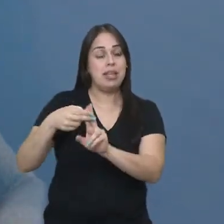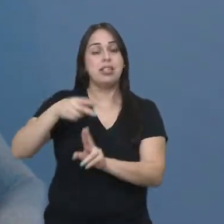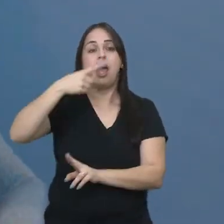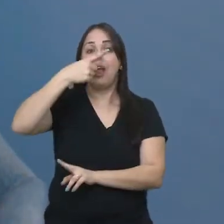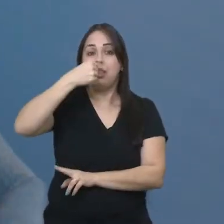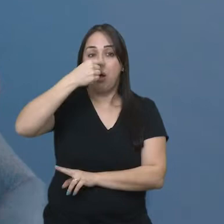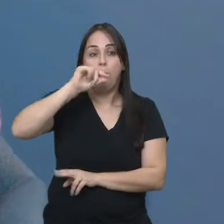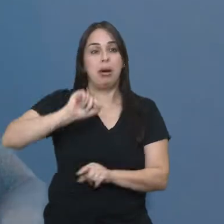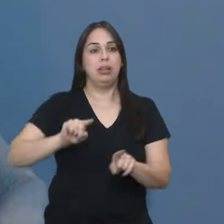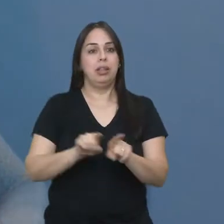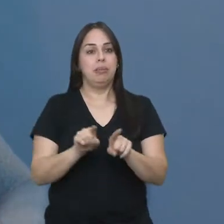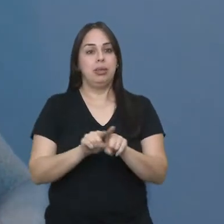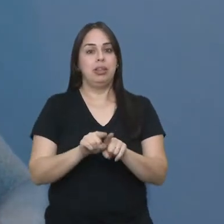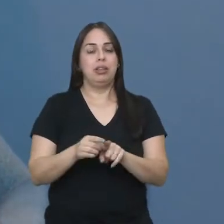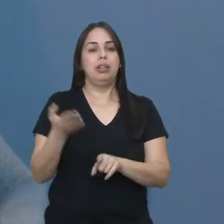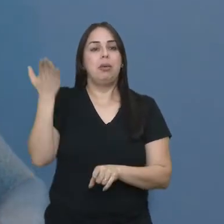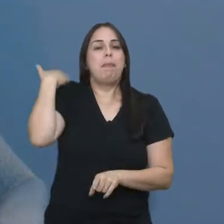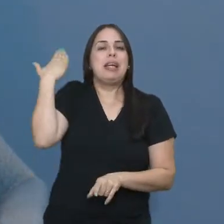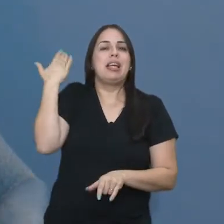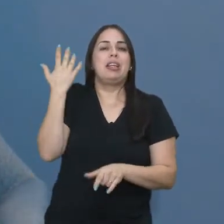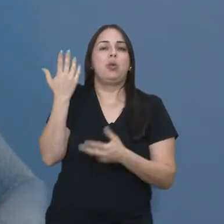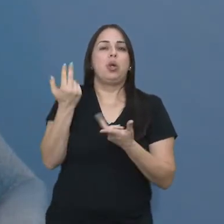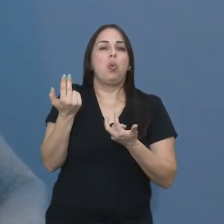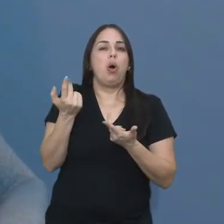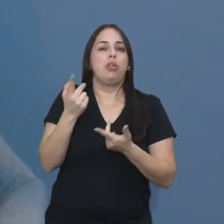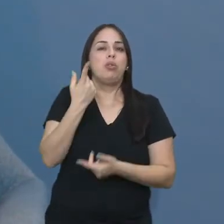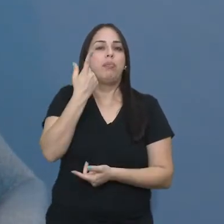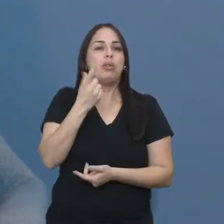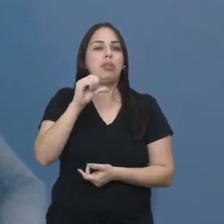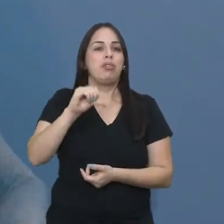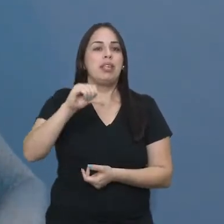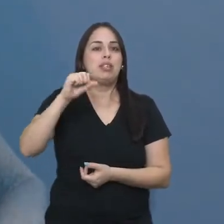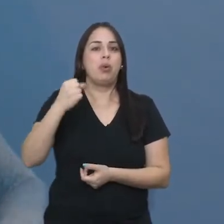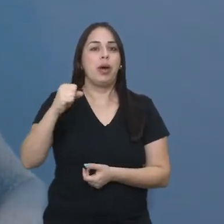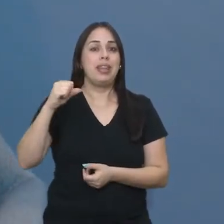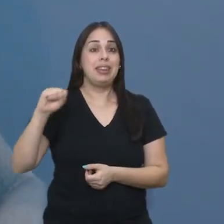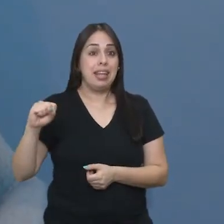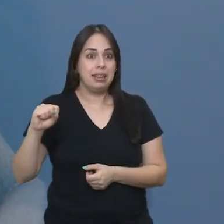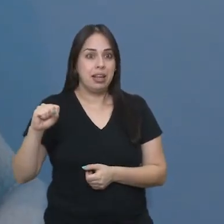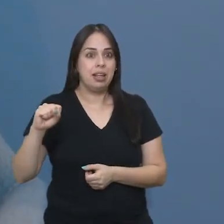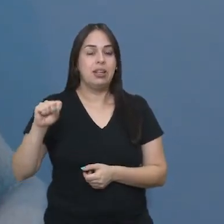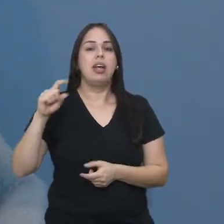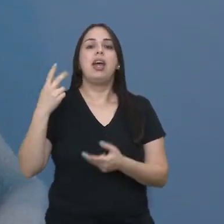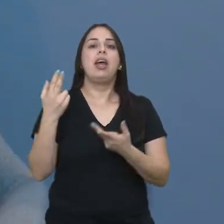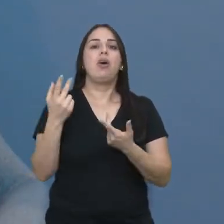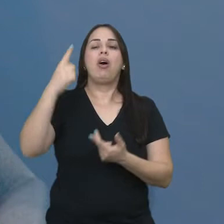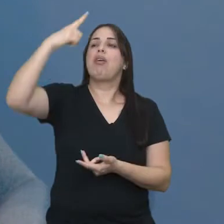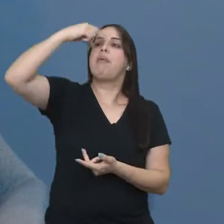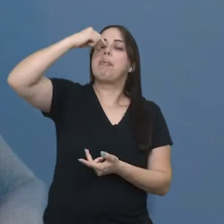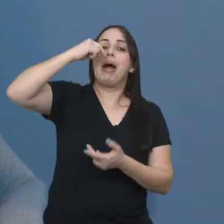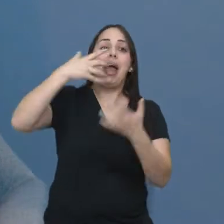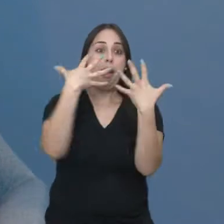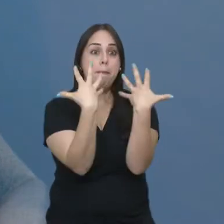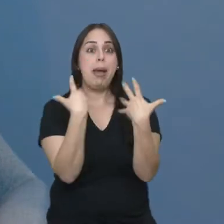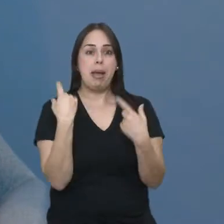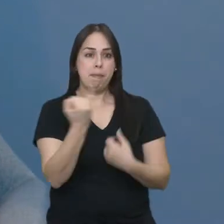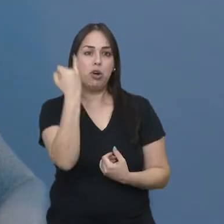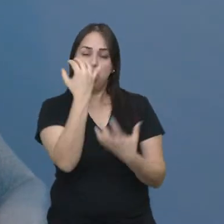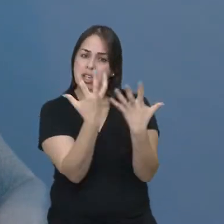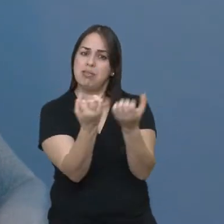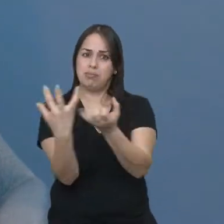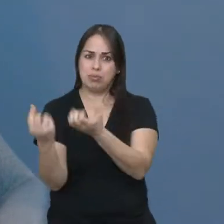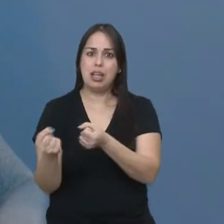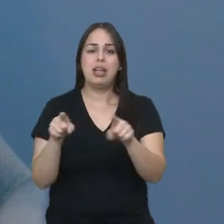está resgatando aquelas campanhas dos anos 80, a campanha do Zé Gotinha. É extremamente importante ter adesão, até para proteger